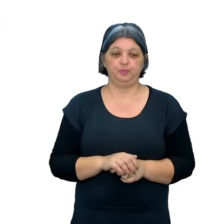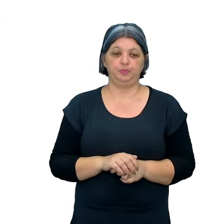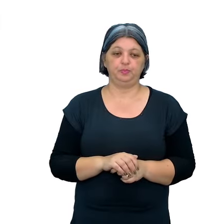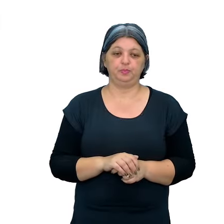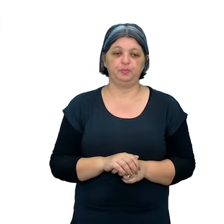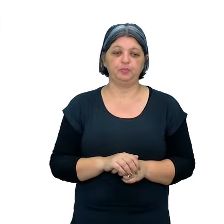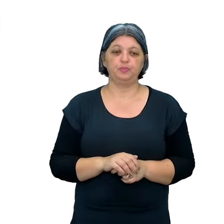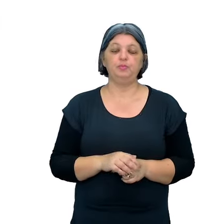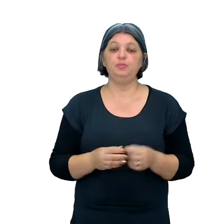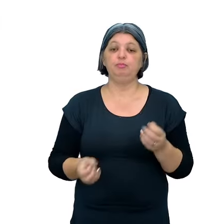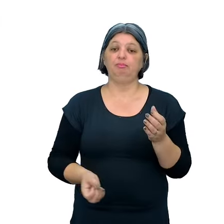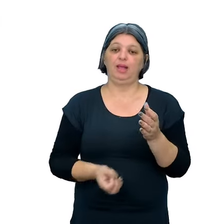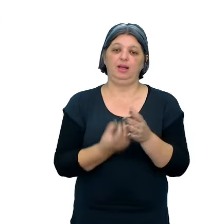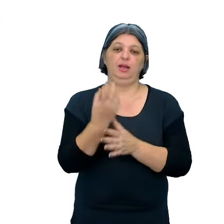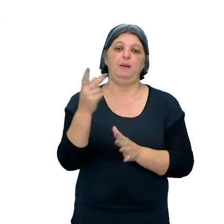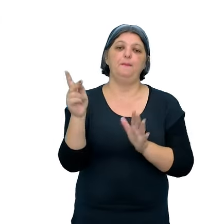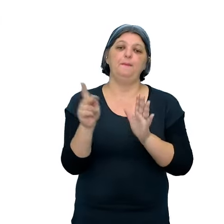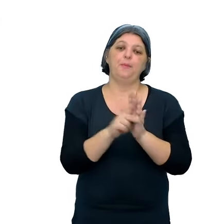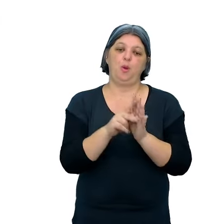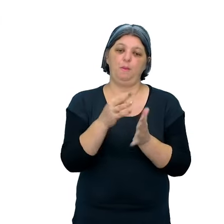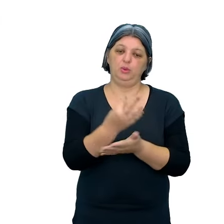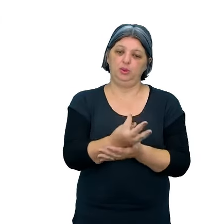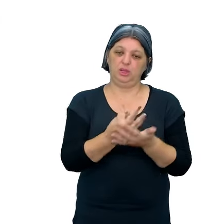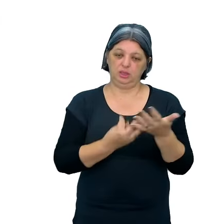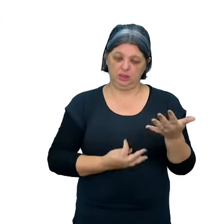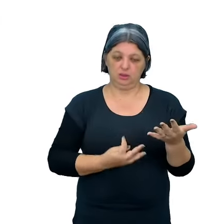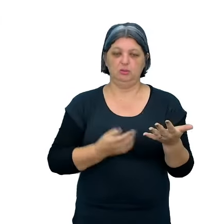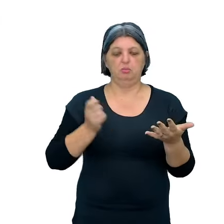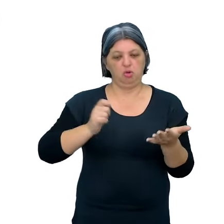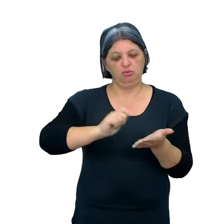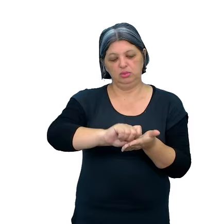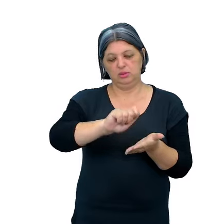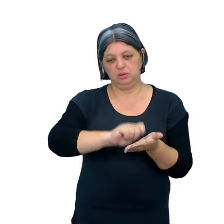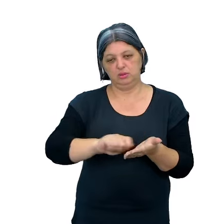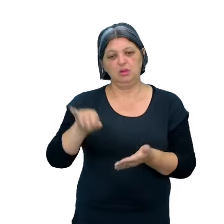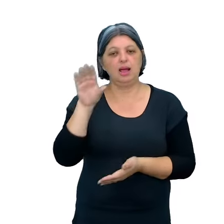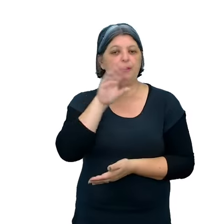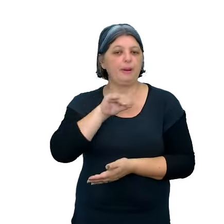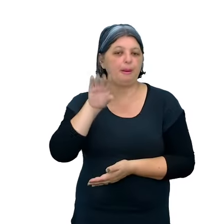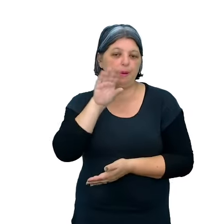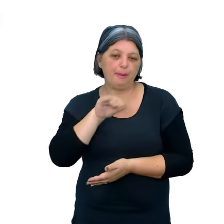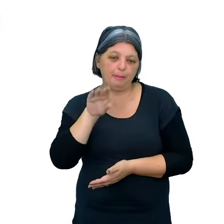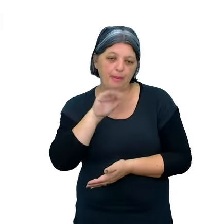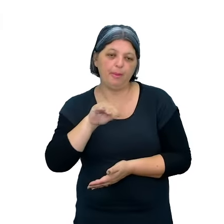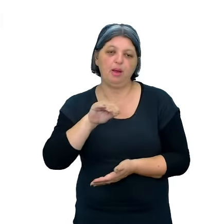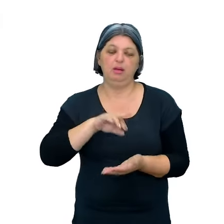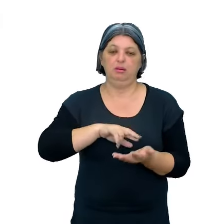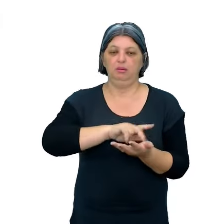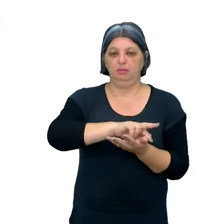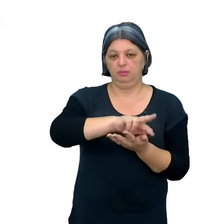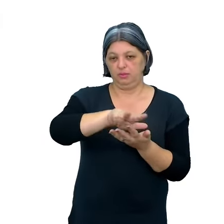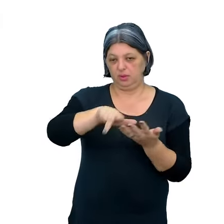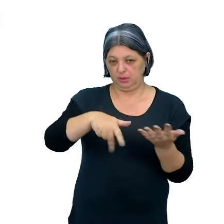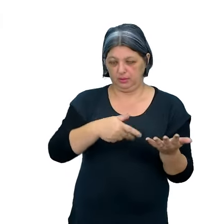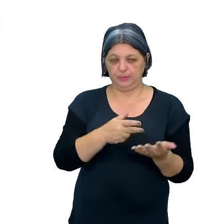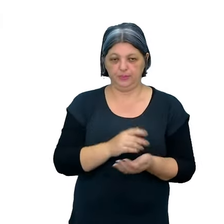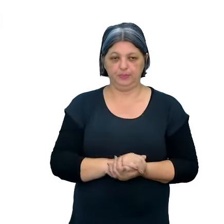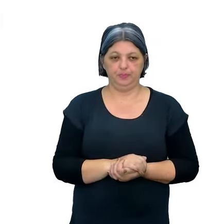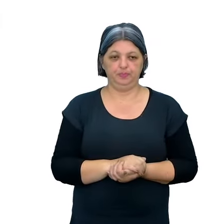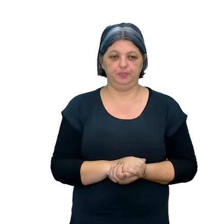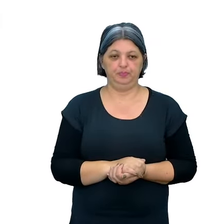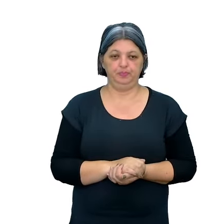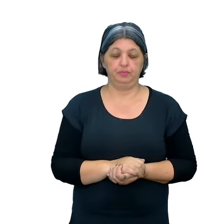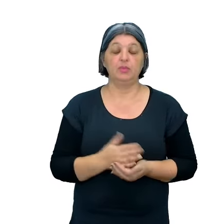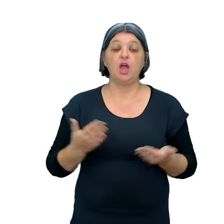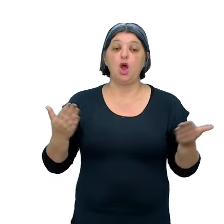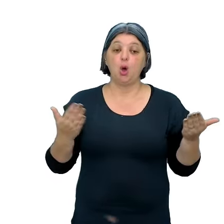seus próprios textos, tá bom? Podem ser os textos escritos, orais, multimodais ou multissemióticos. Então, hoje